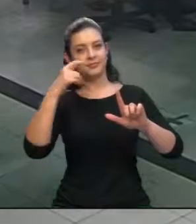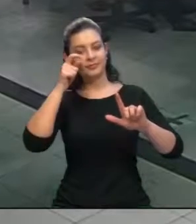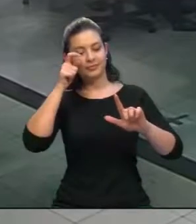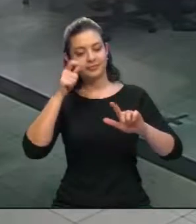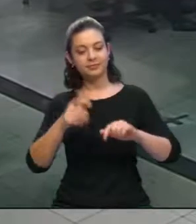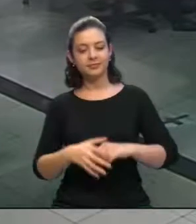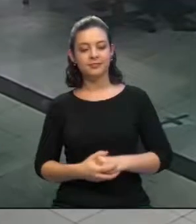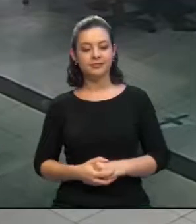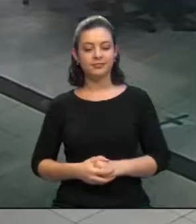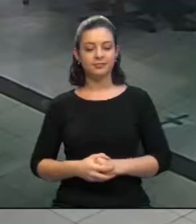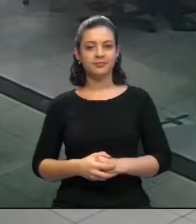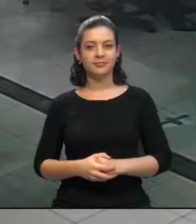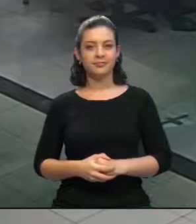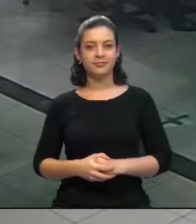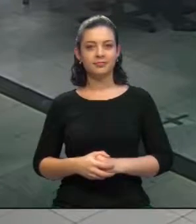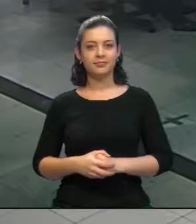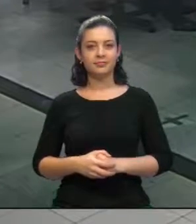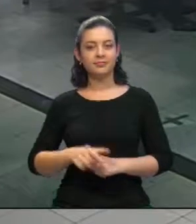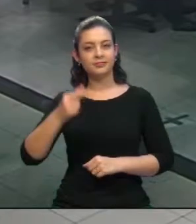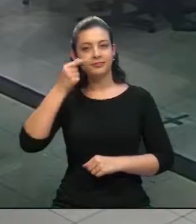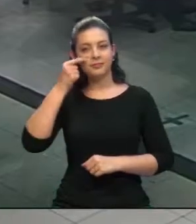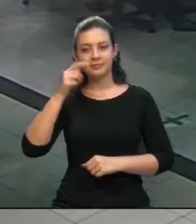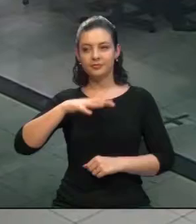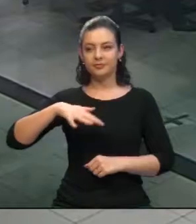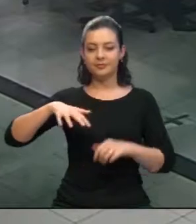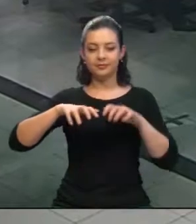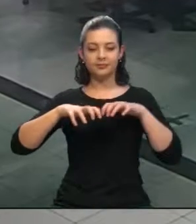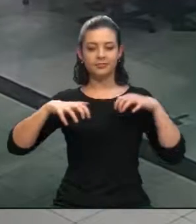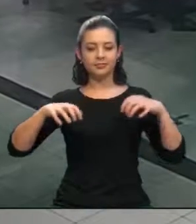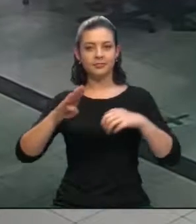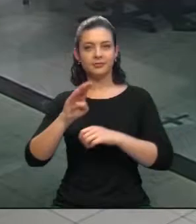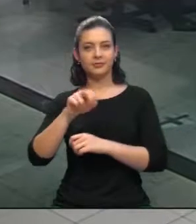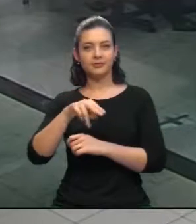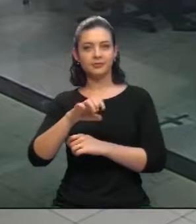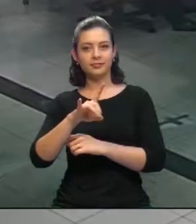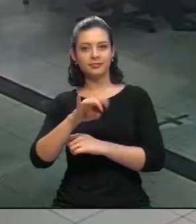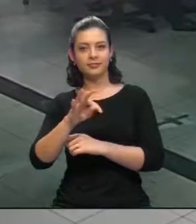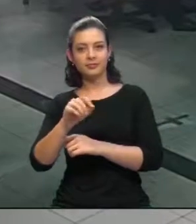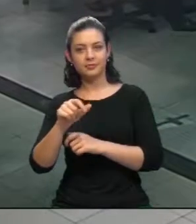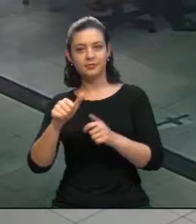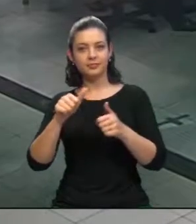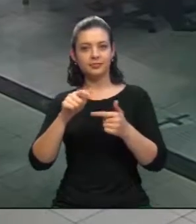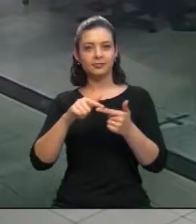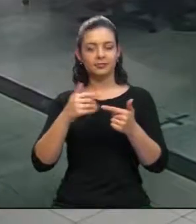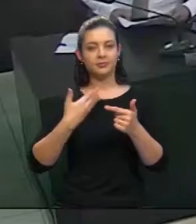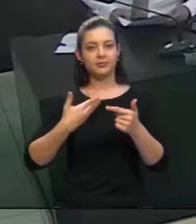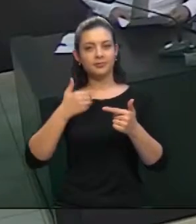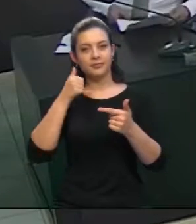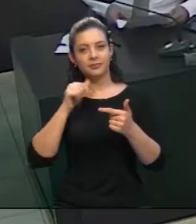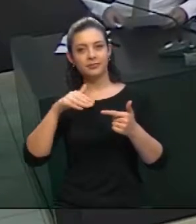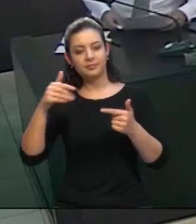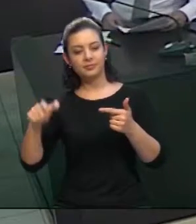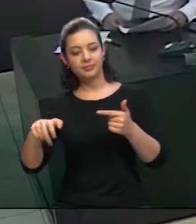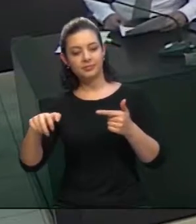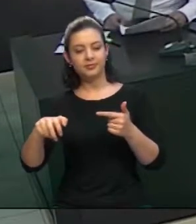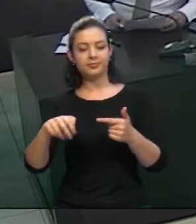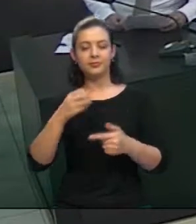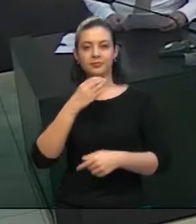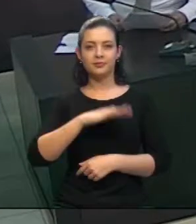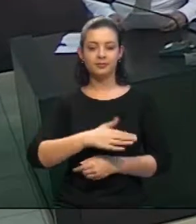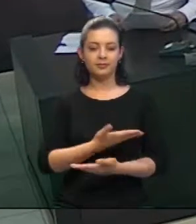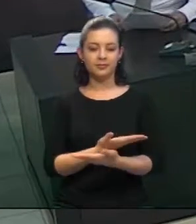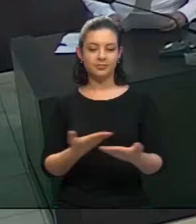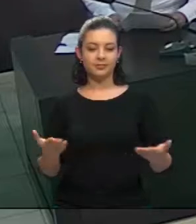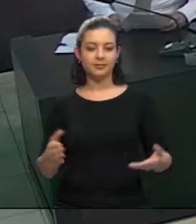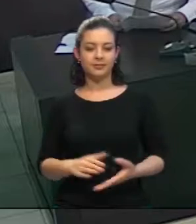câmara o presente que o sobredito mas a colega do lado nosso boa tarde a